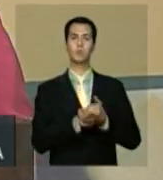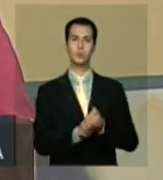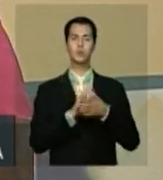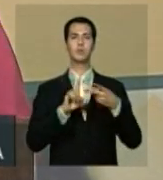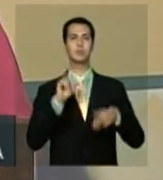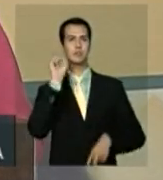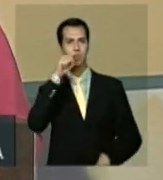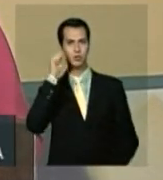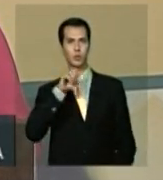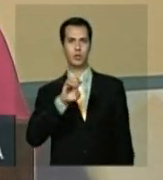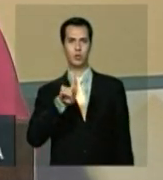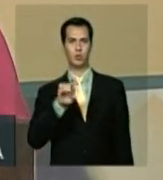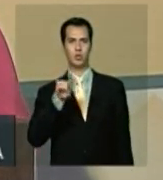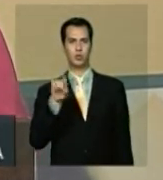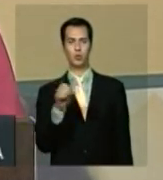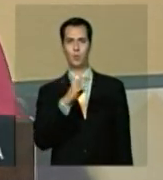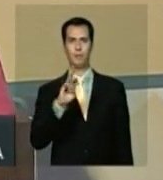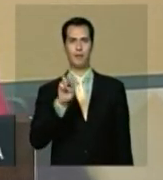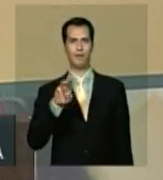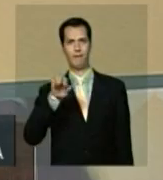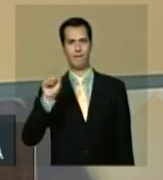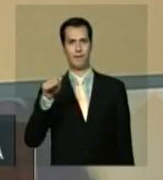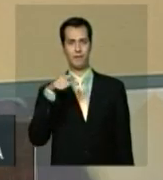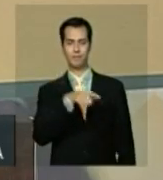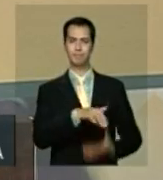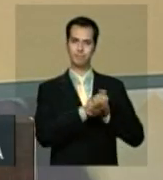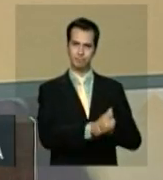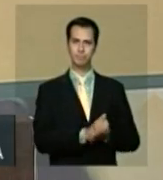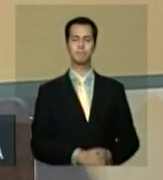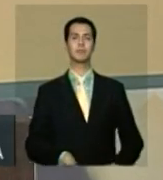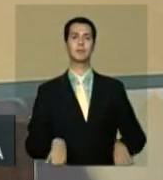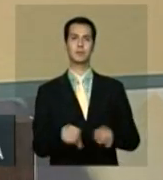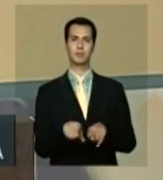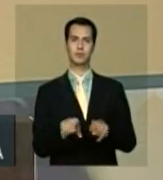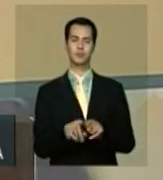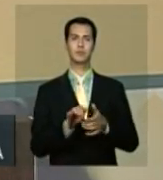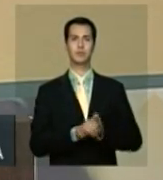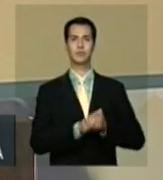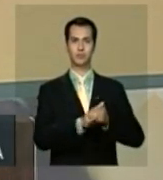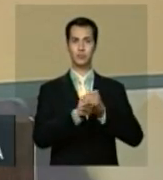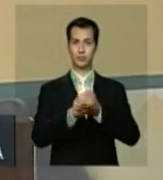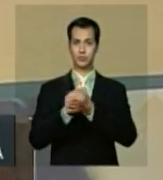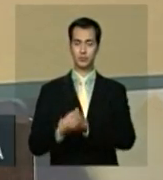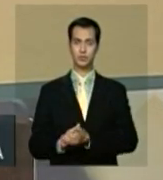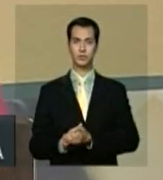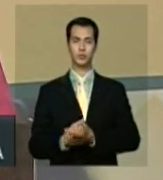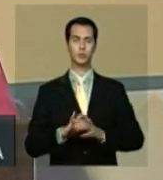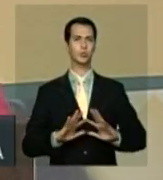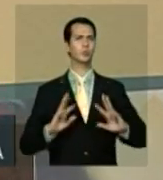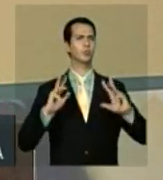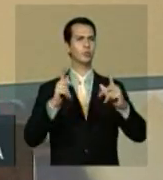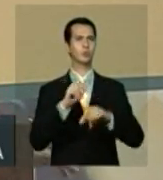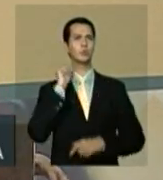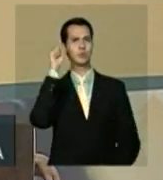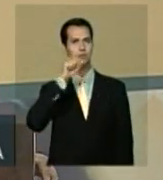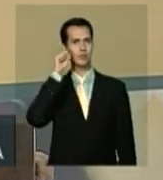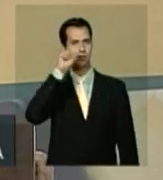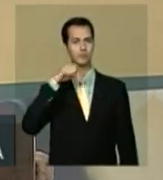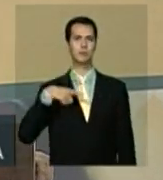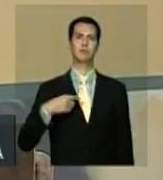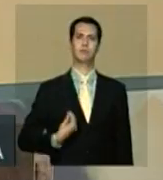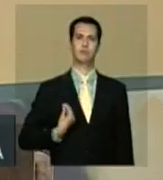Eduardo Braga líder do governo no Congresso Federal cumprimentar aqui os todos os senadores